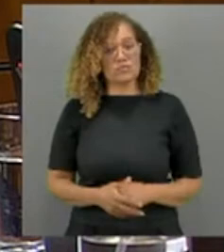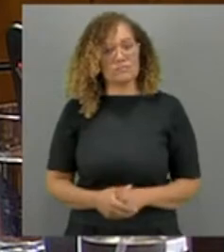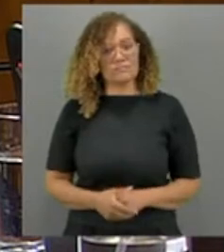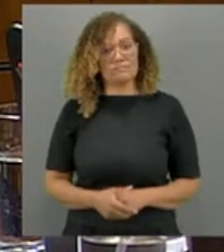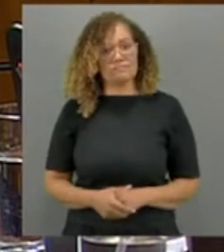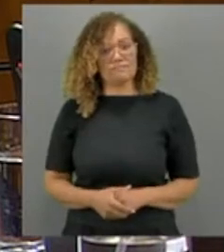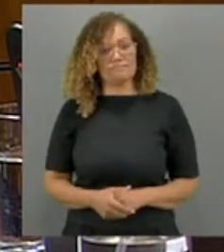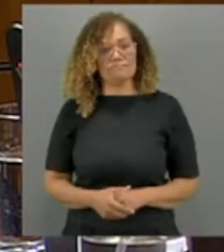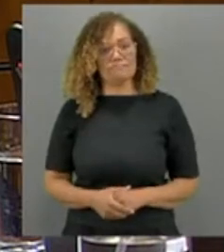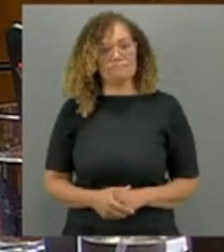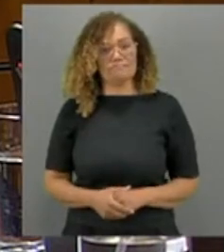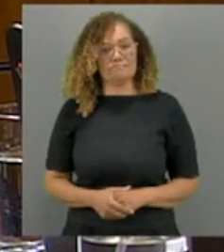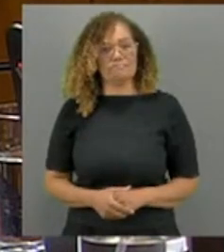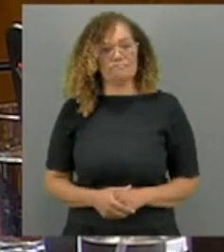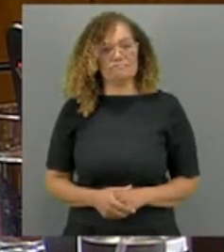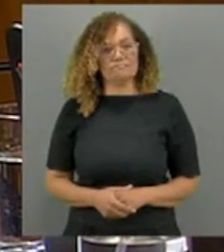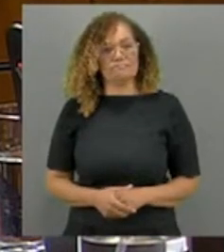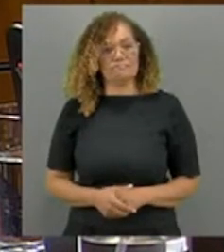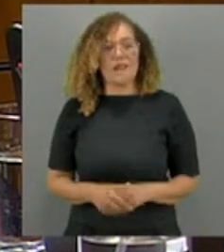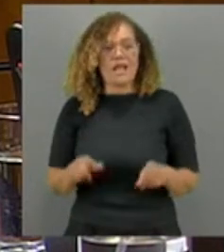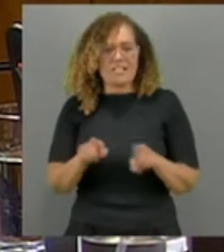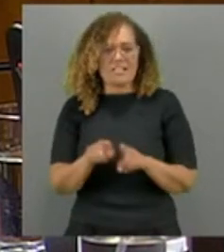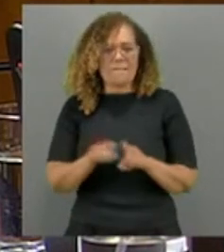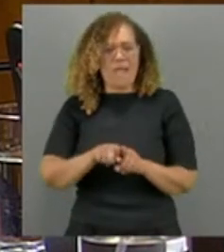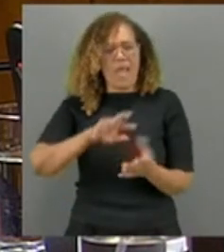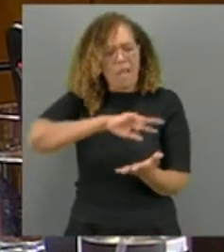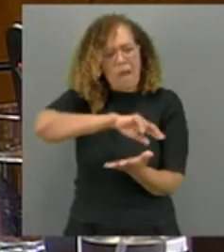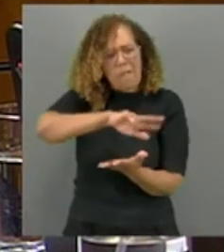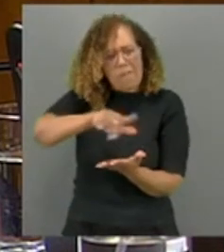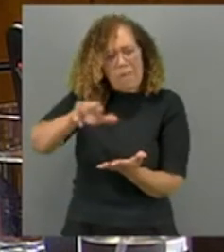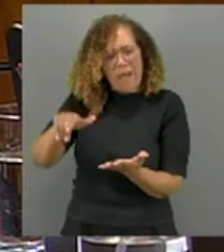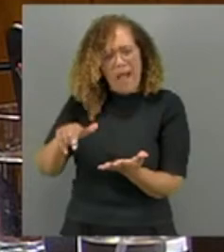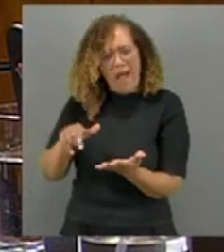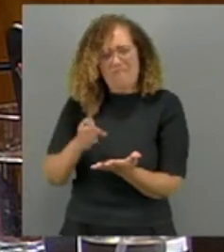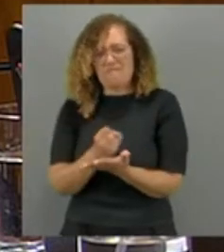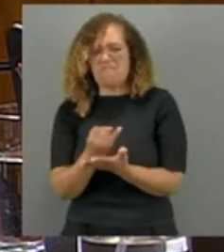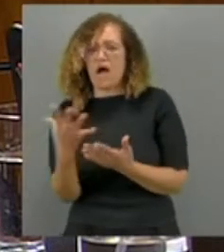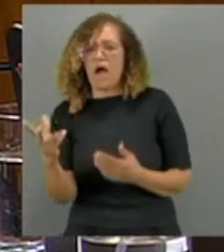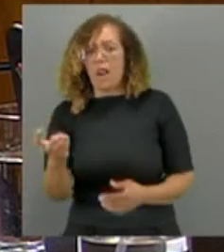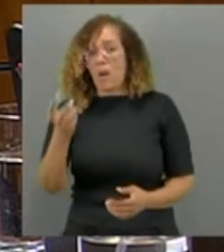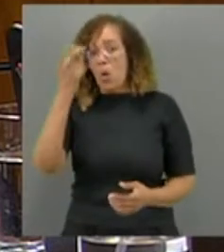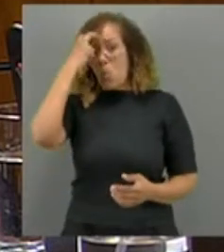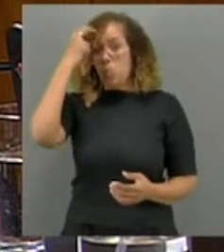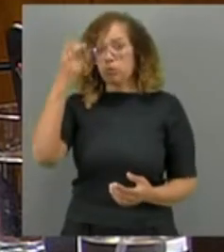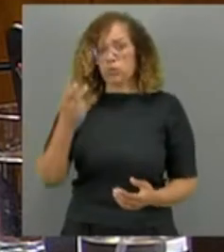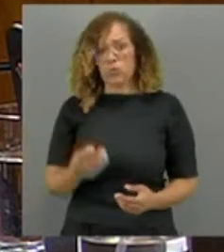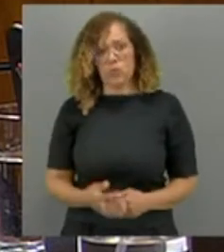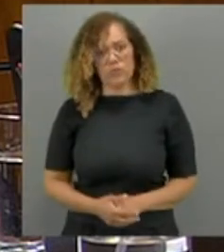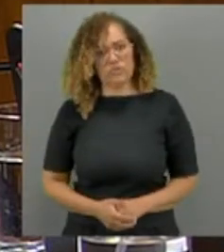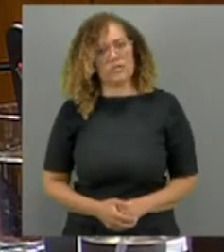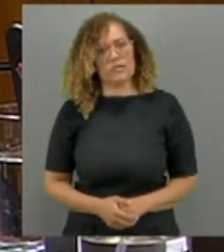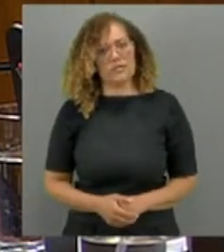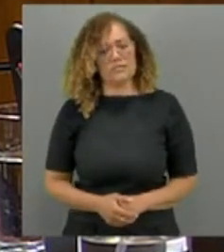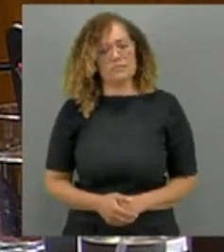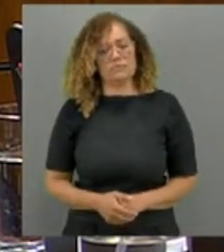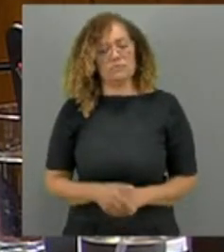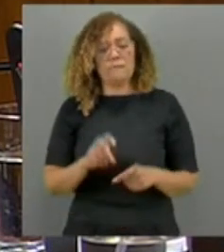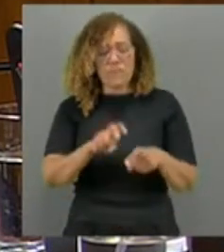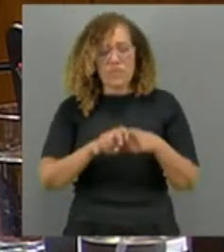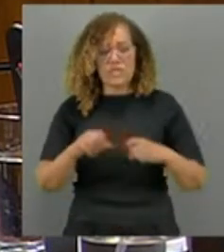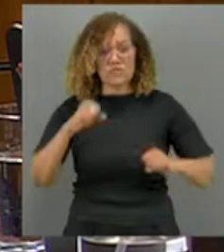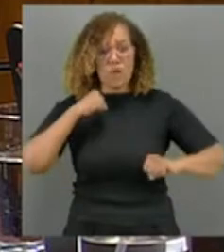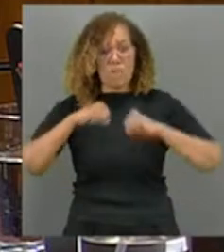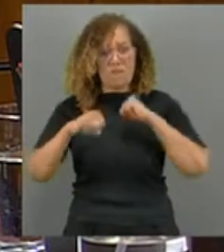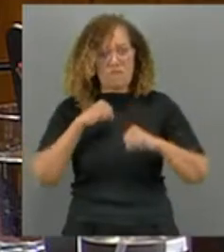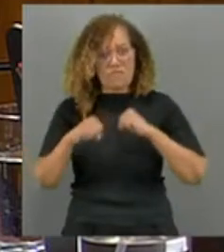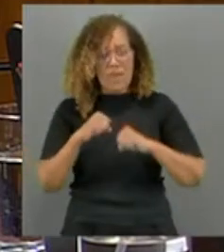Isso chama-se multiculturalismo. Isso chama-se uma imposição de um movimento